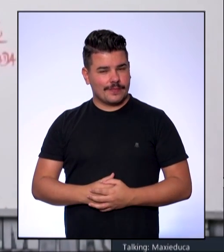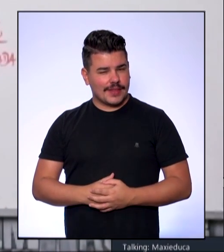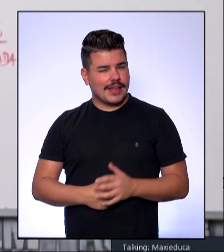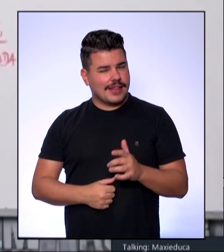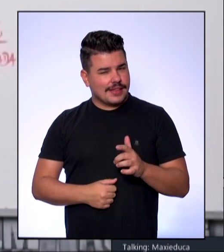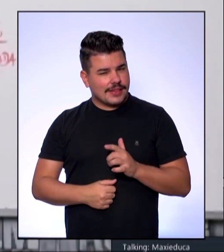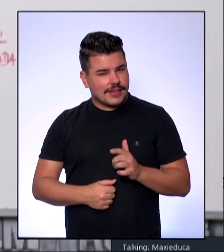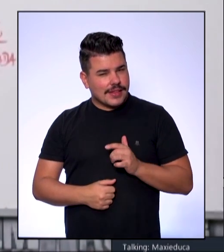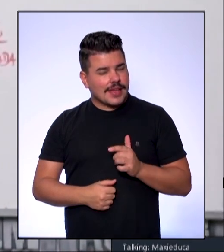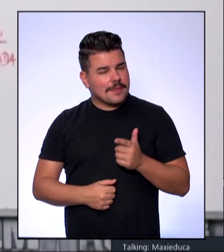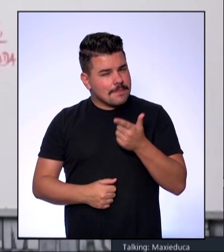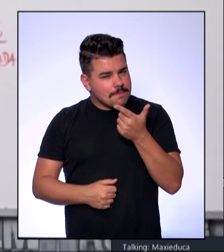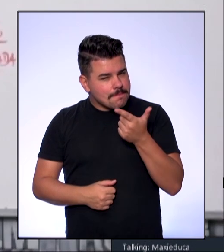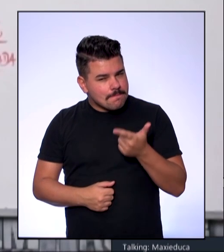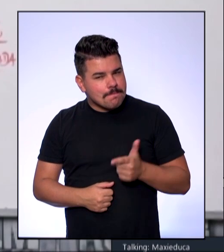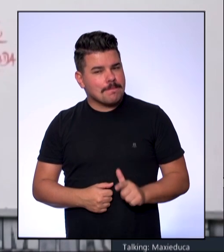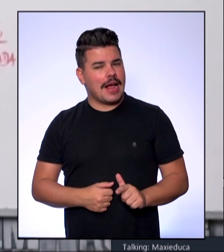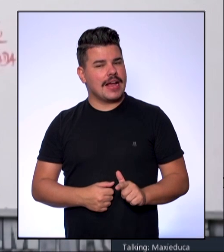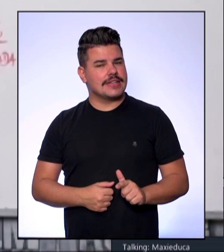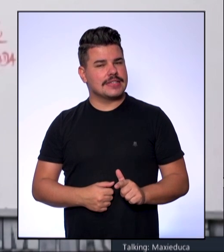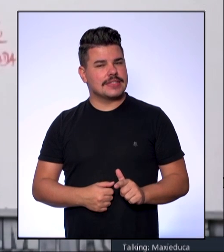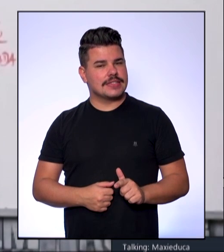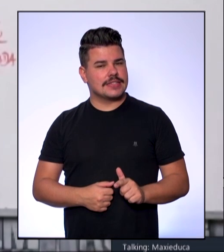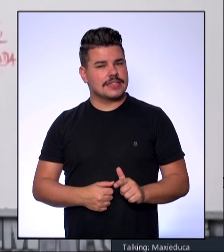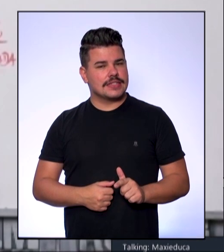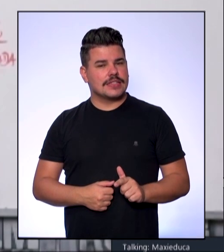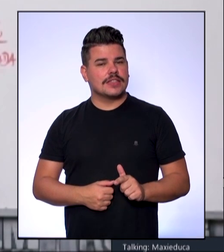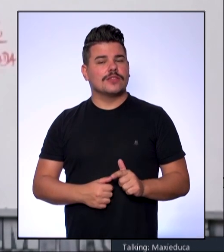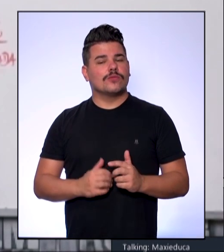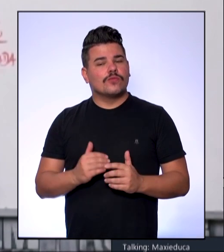um pouquinho a mais de